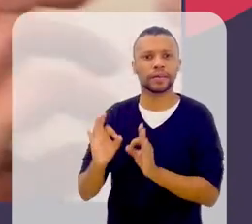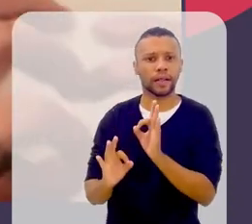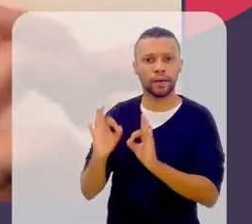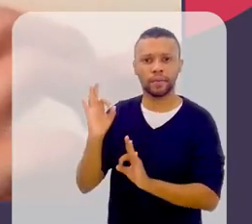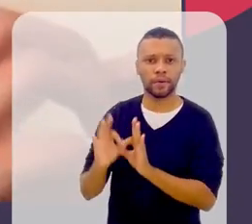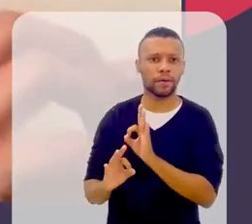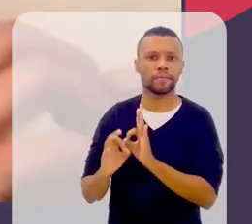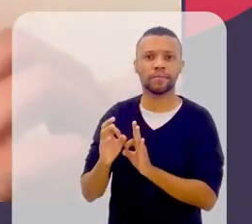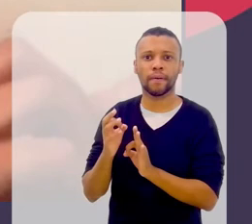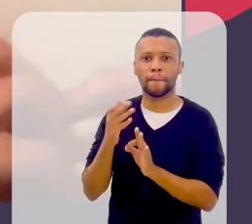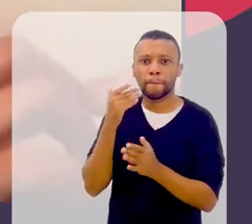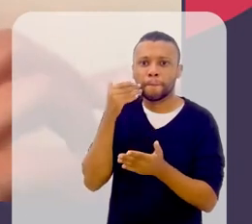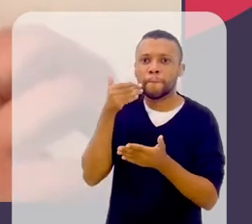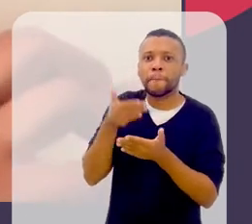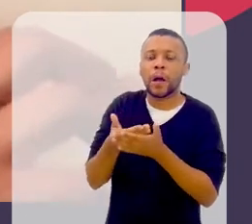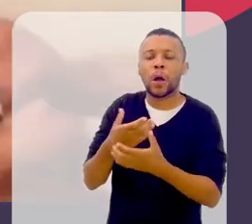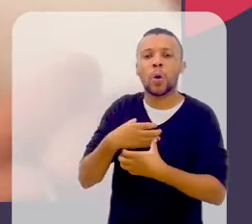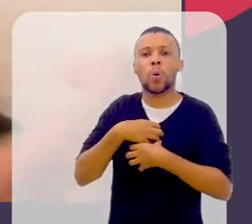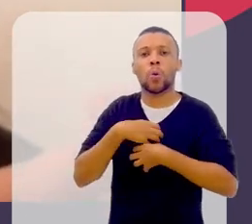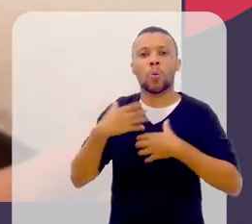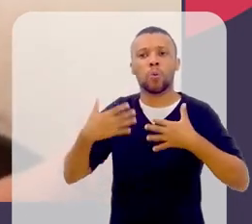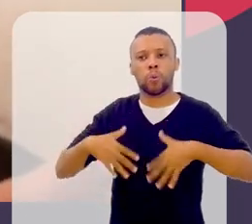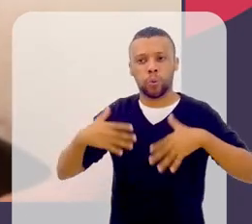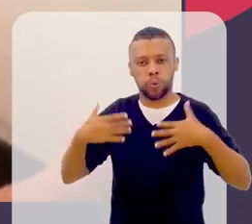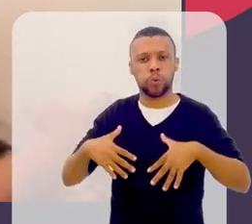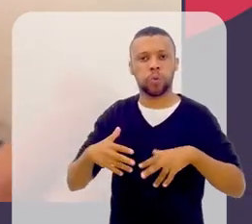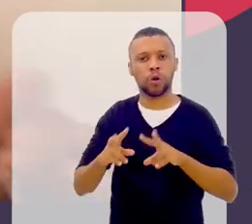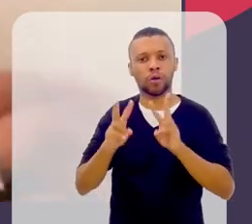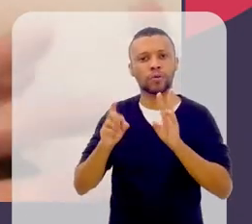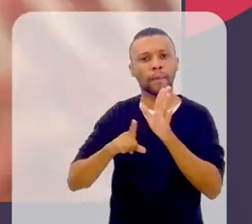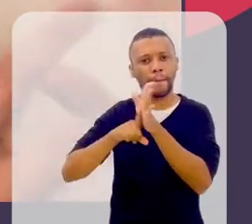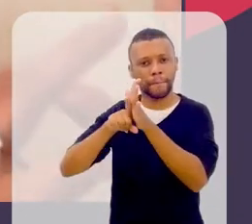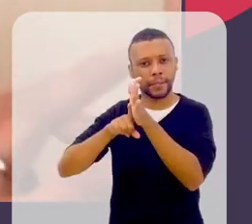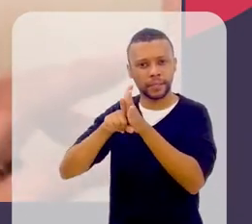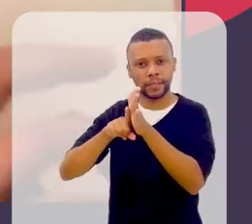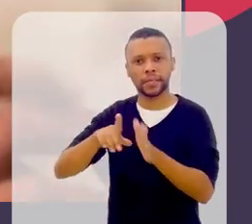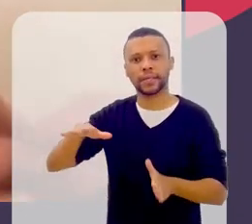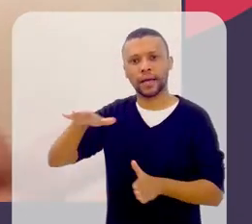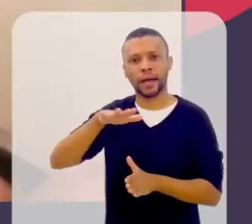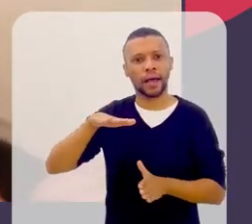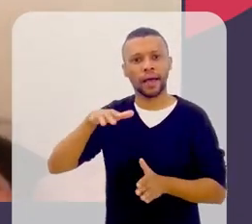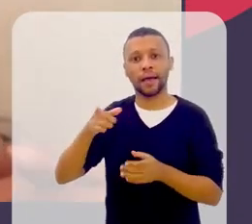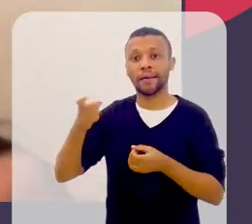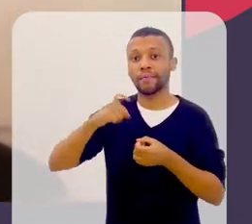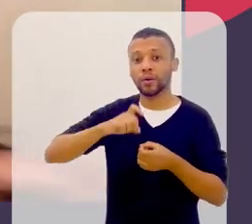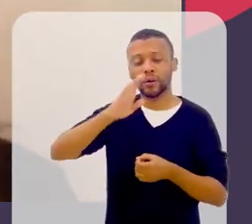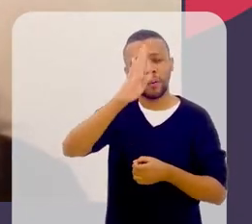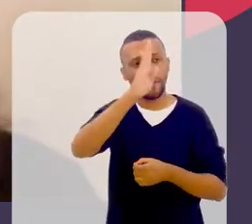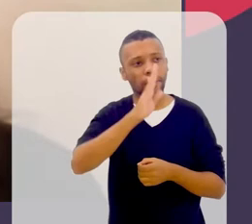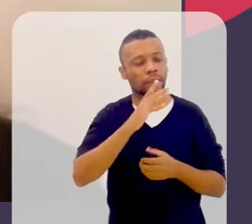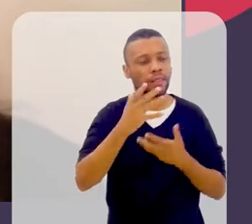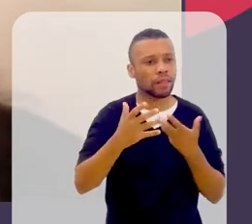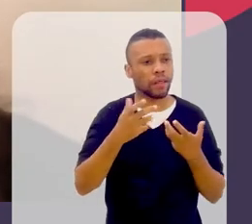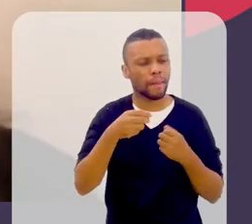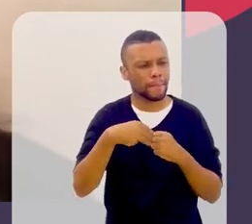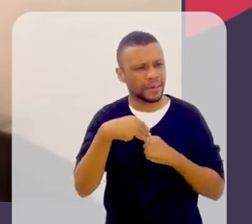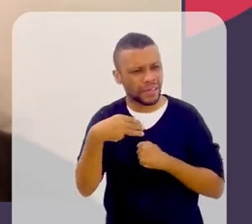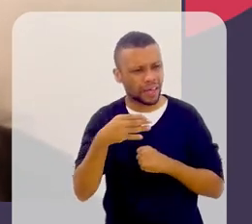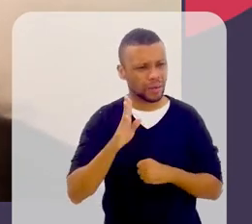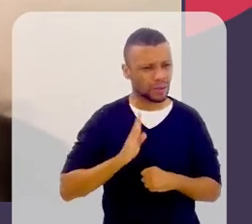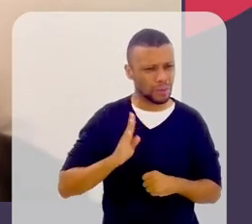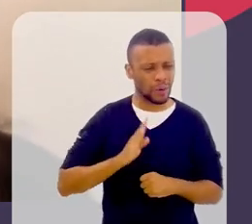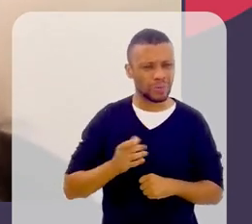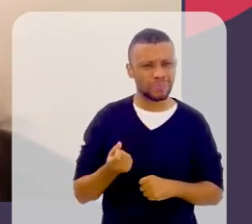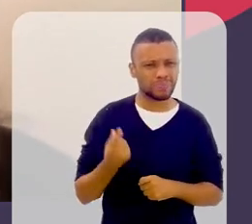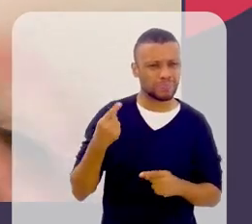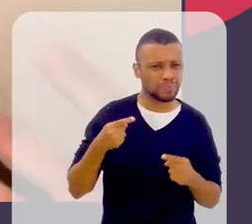New Narratives foi quase que um estágio de humanidades digitais lá, no que diz respeito à pesquisa. Ela volta para o Brasil, e aí ela